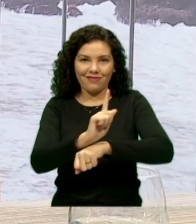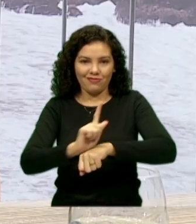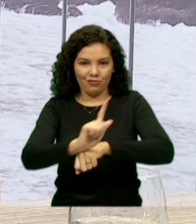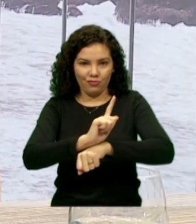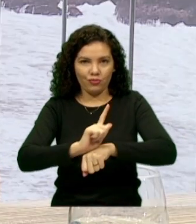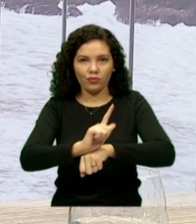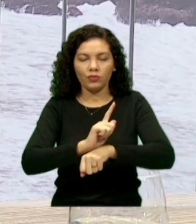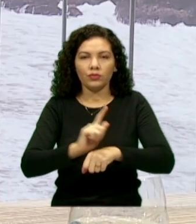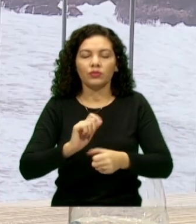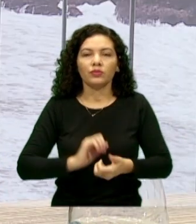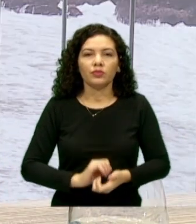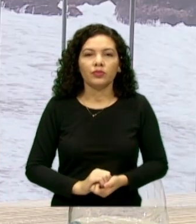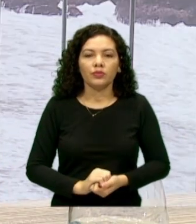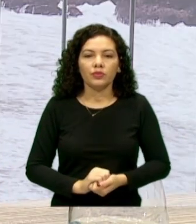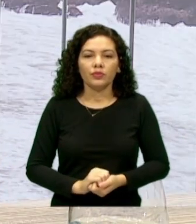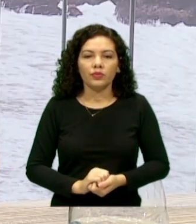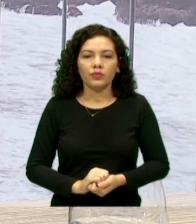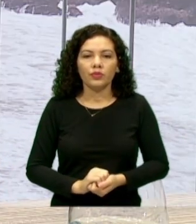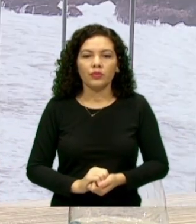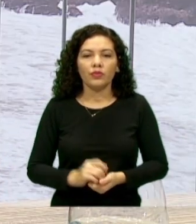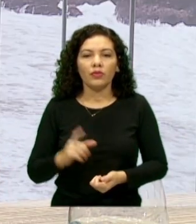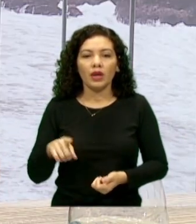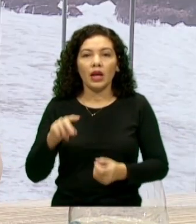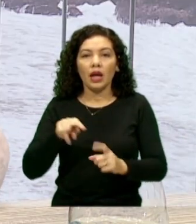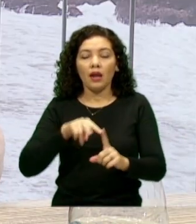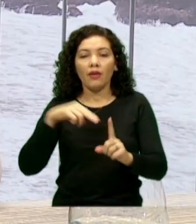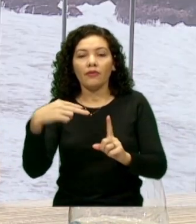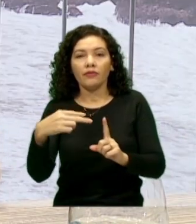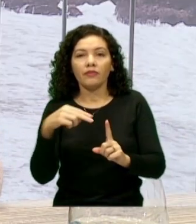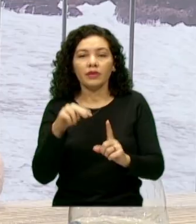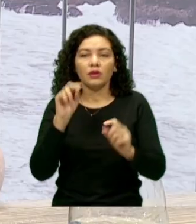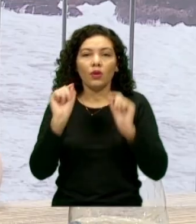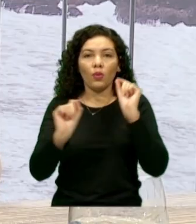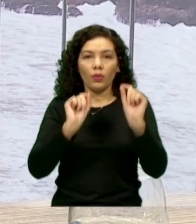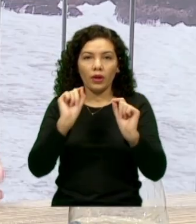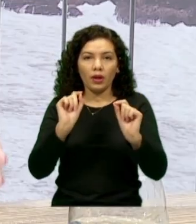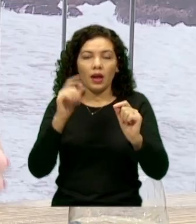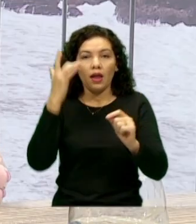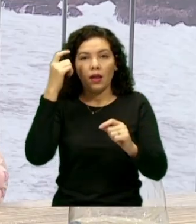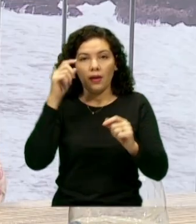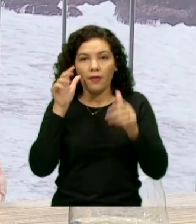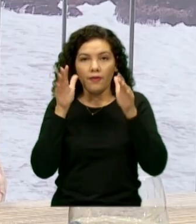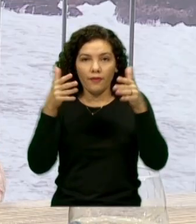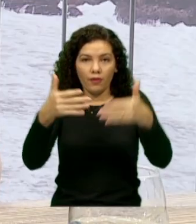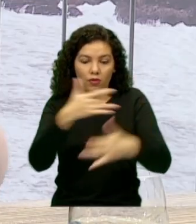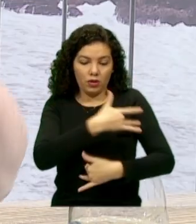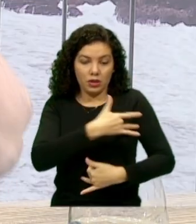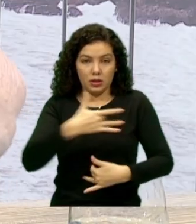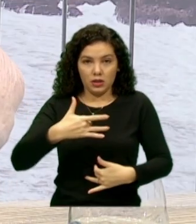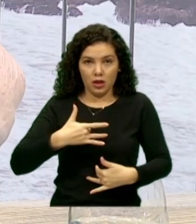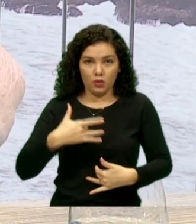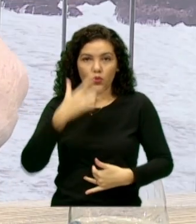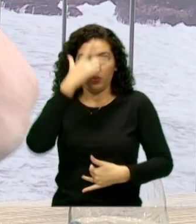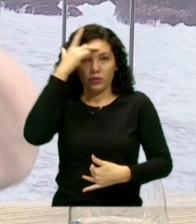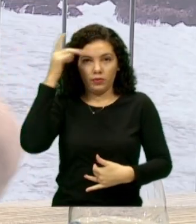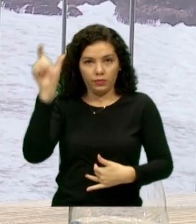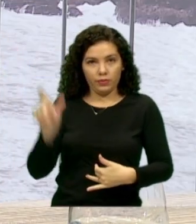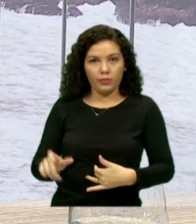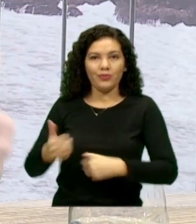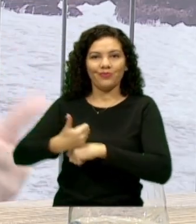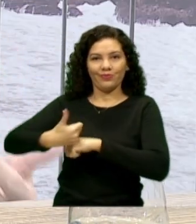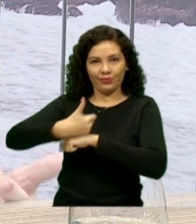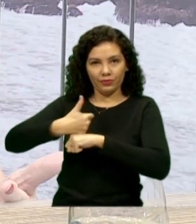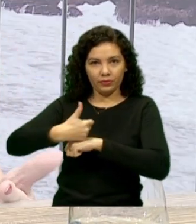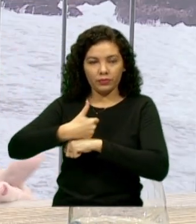e da Trabalhadora, ela visa mais a saúde mesmo do trabalhador e da trabalhadora. E o